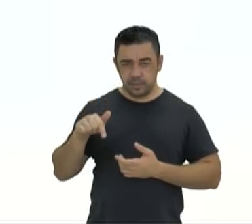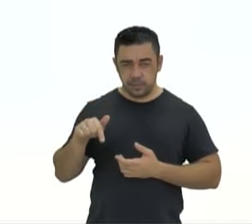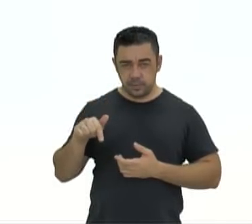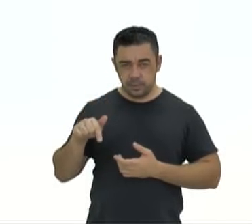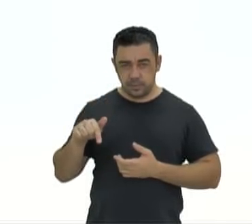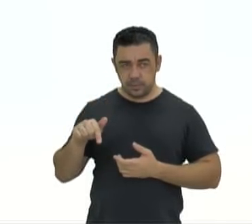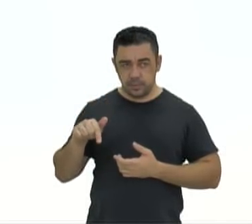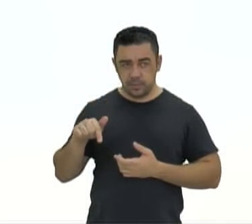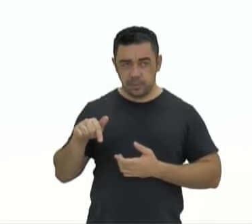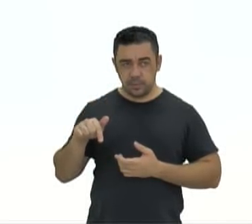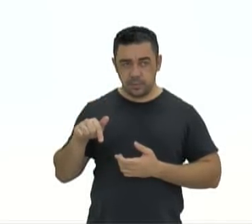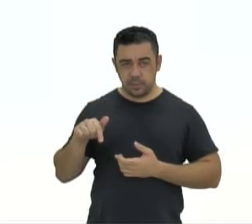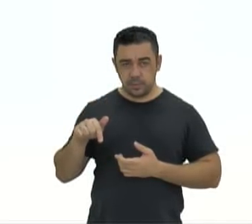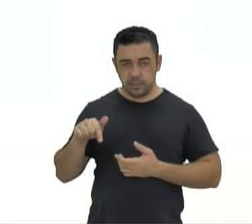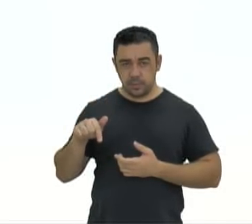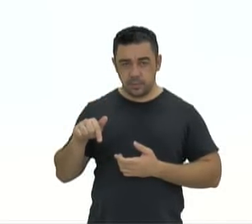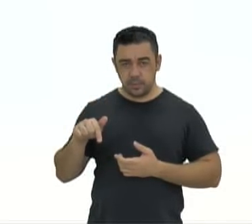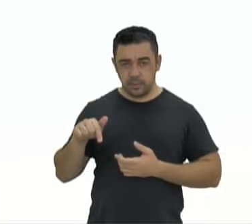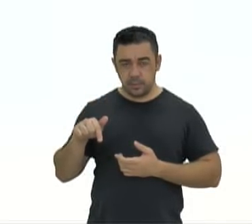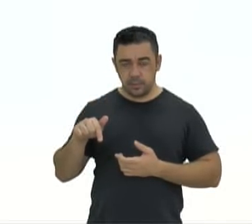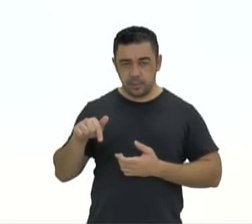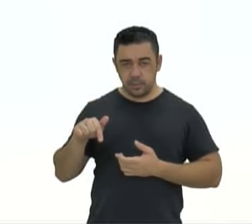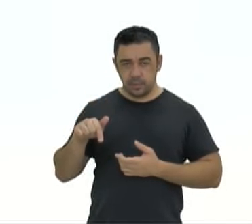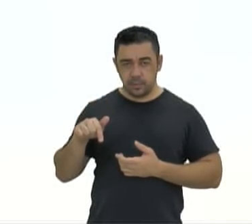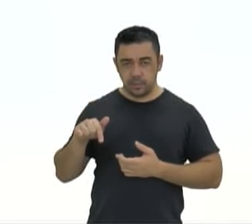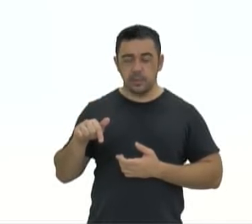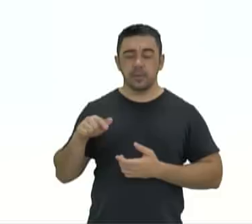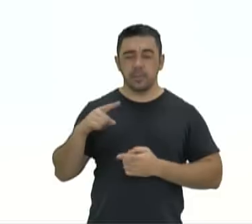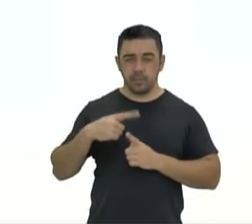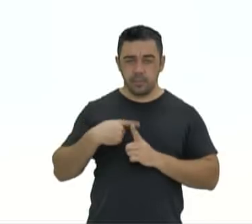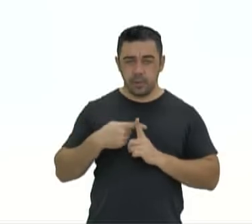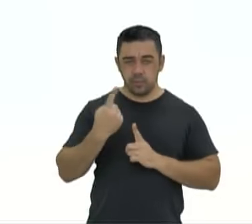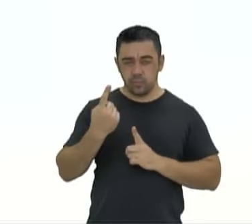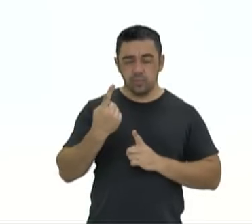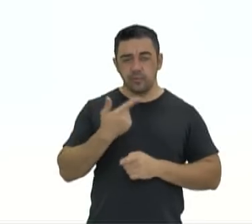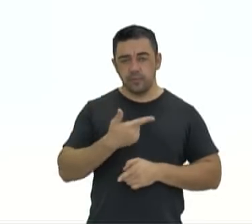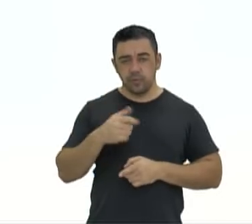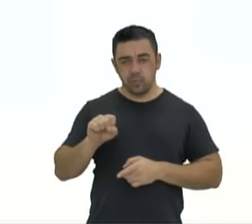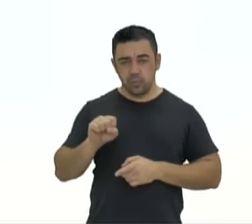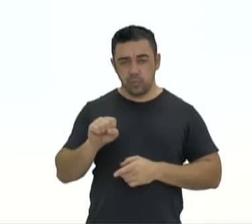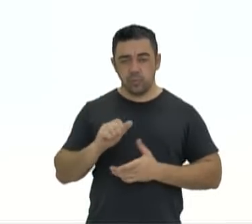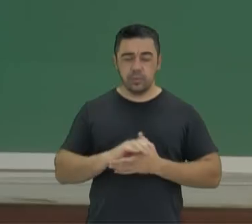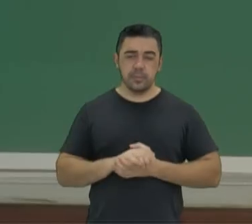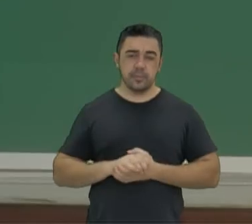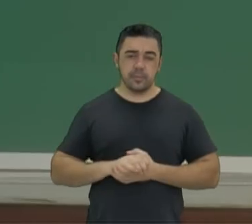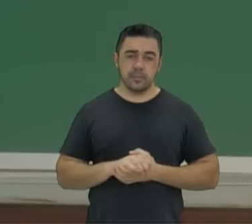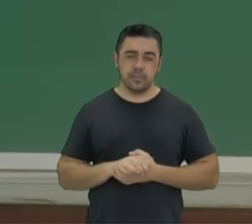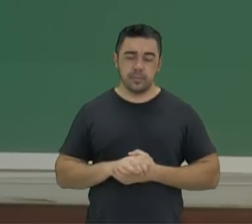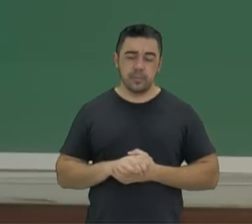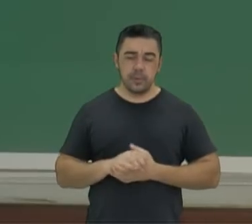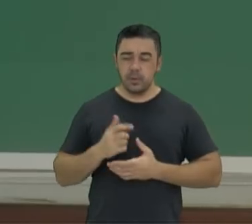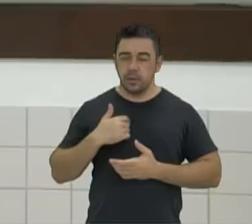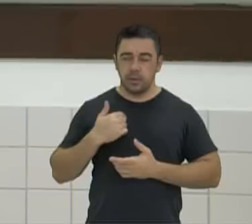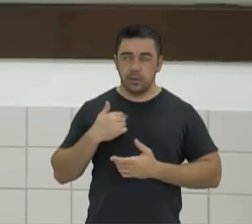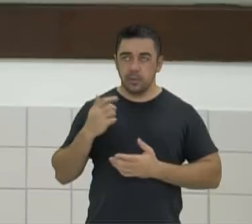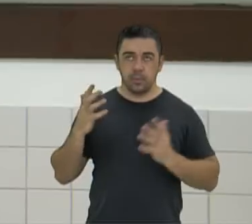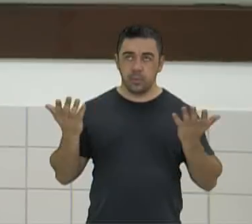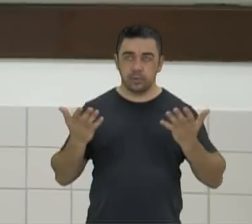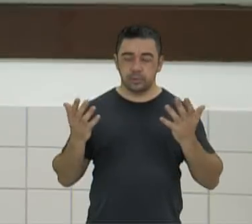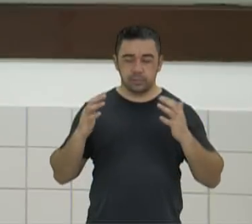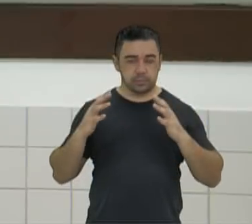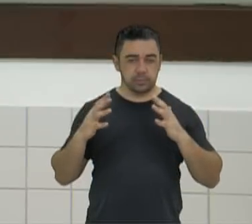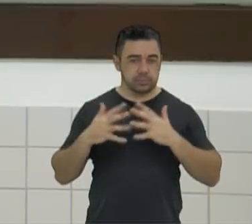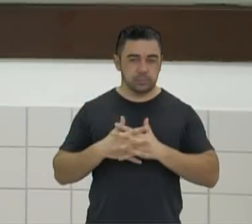3, 20. Ô, Marita, 9 vezes 3, 27, com mais 1, 28. Eu já ia falar 24, a professora tá meio tantão hoje,